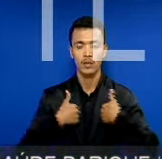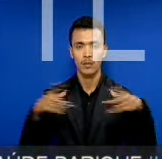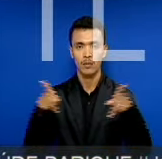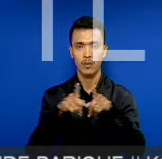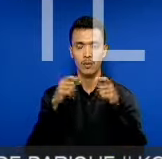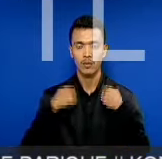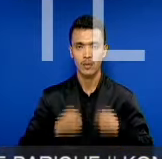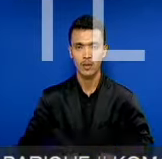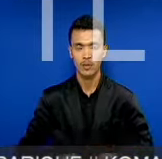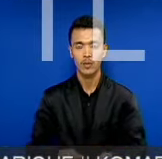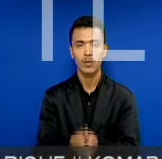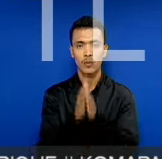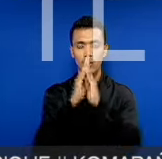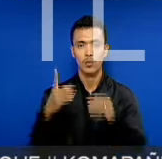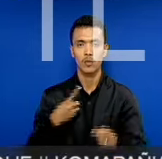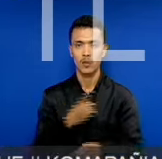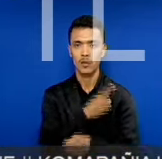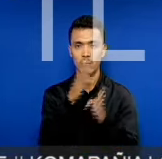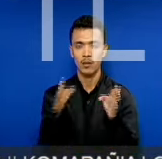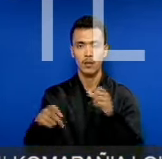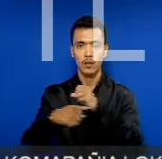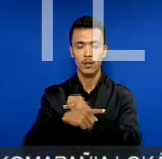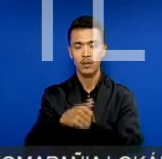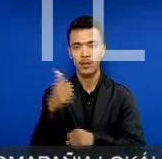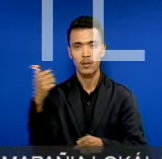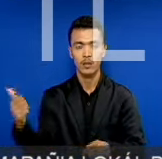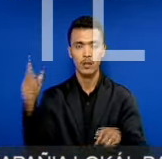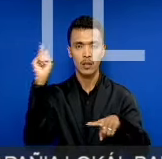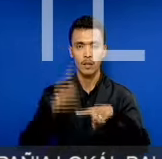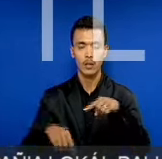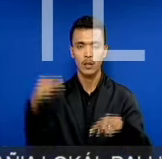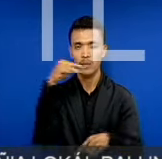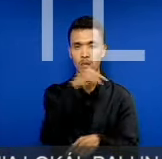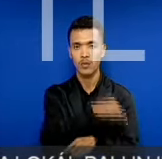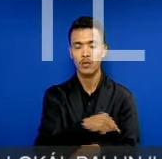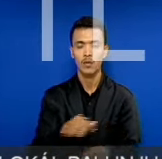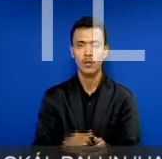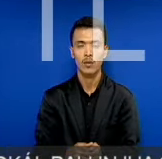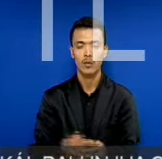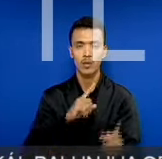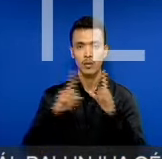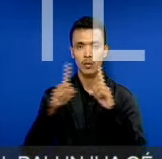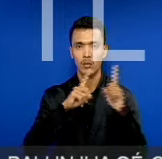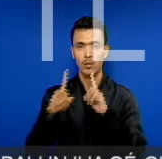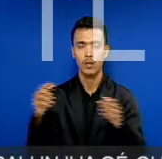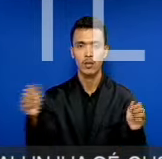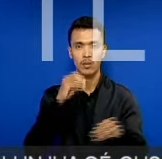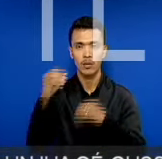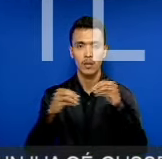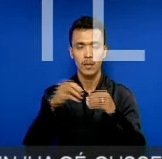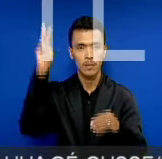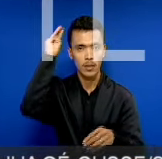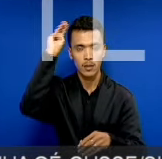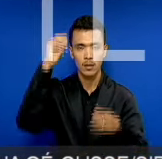ne. Tambaneine russo badeputado sirahusso bancada oposição labele politiza sito saúne ou de questiona capacidade ministra saúdi.